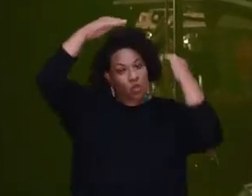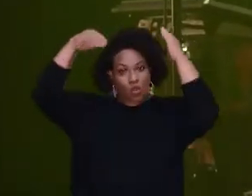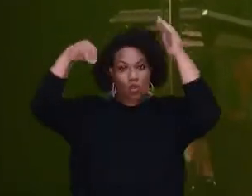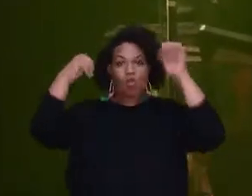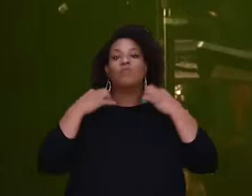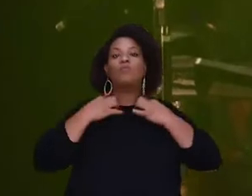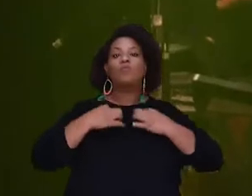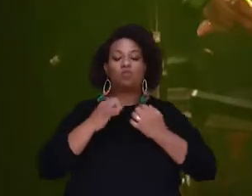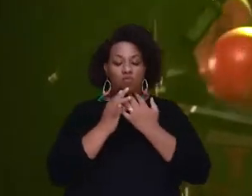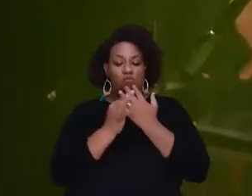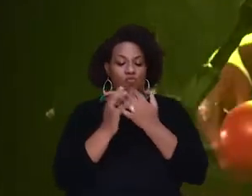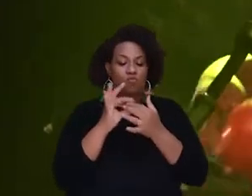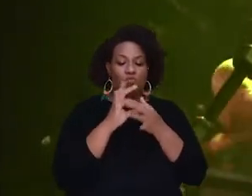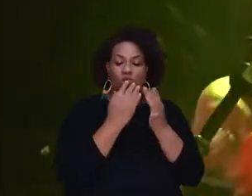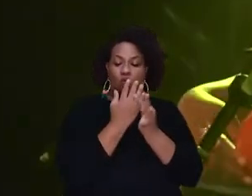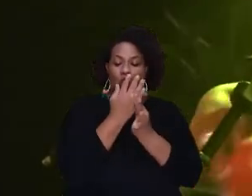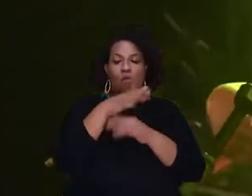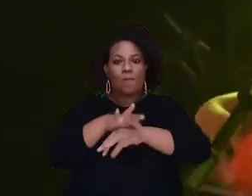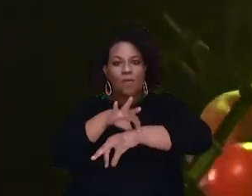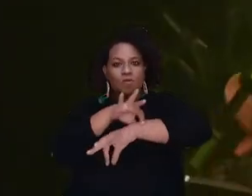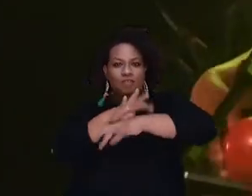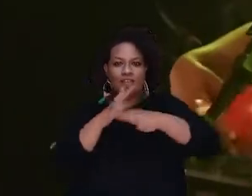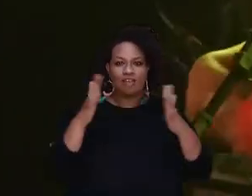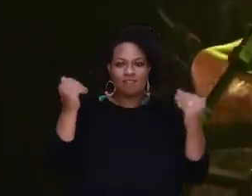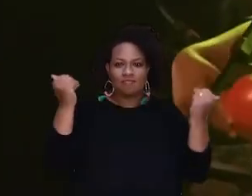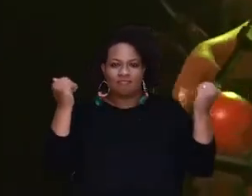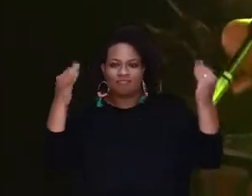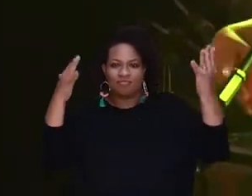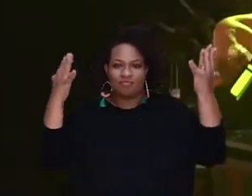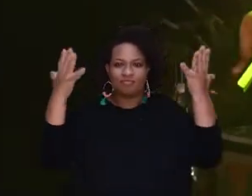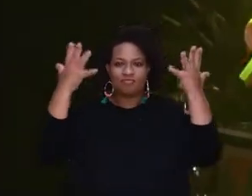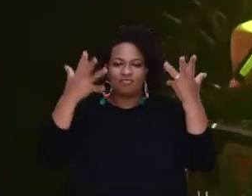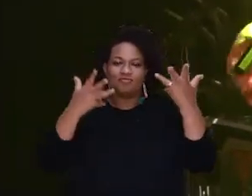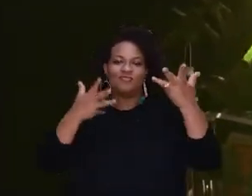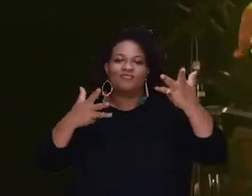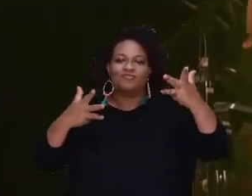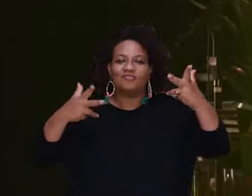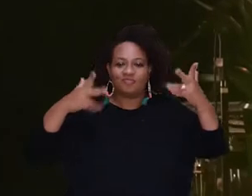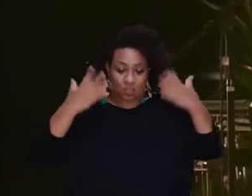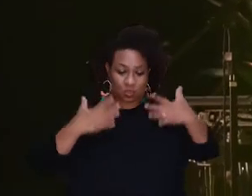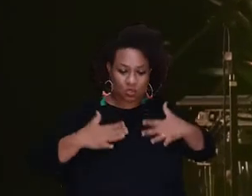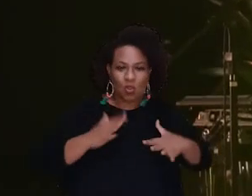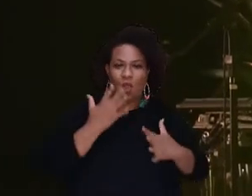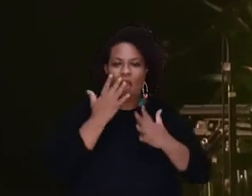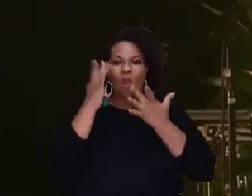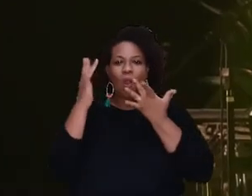ouro, turbante, pulseira, anel e cola de turmalina. Vestida de ouro, turbante, pulseira, anel e